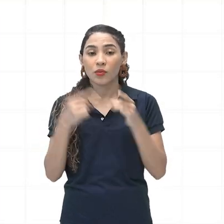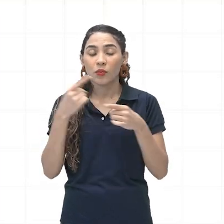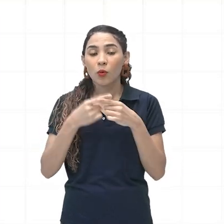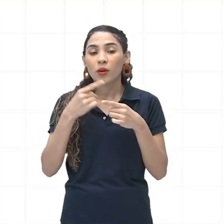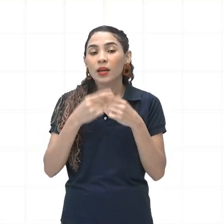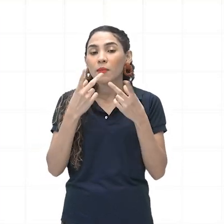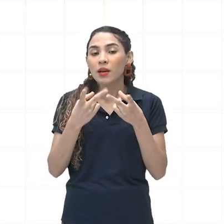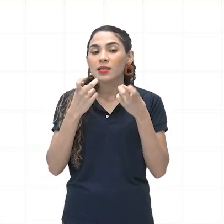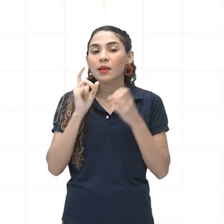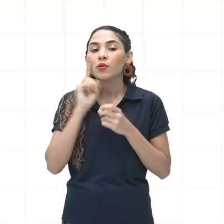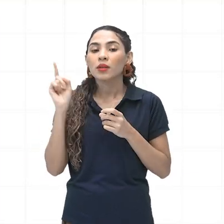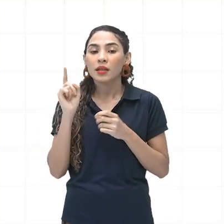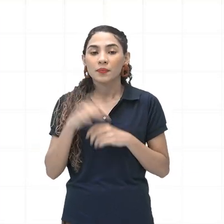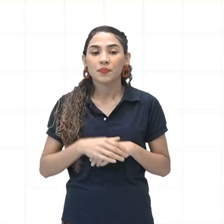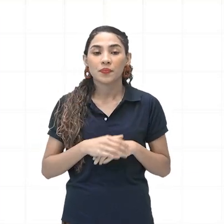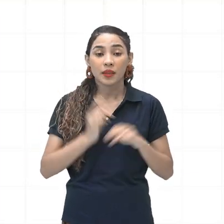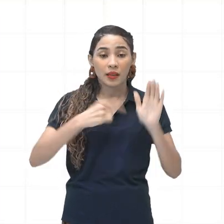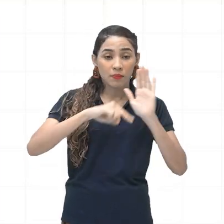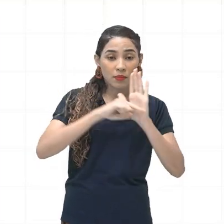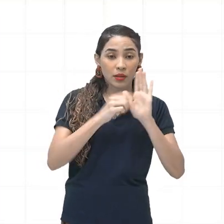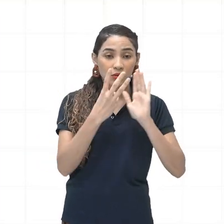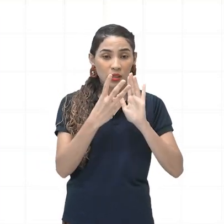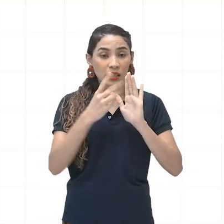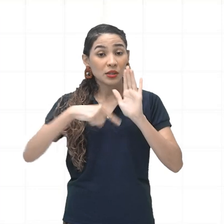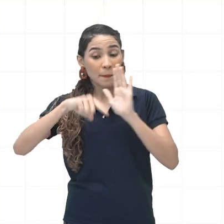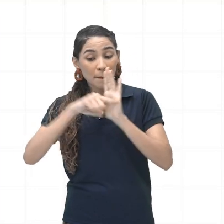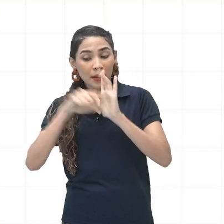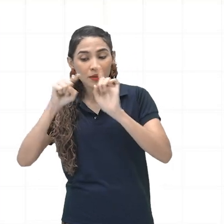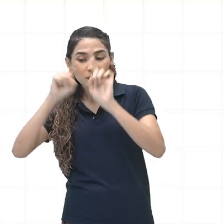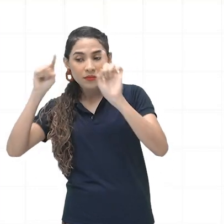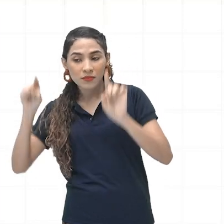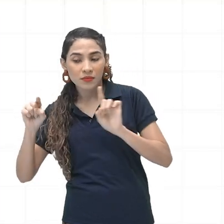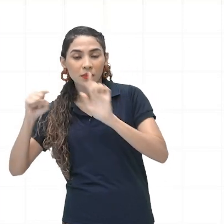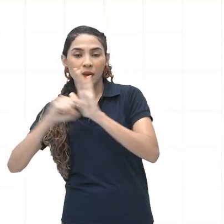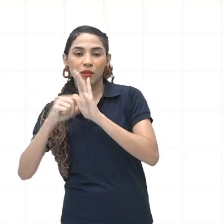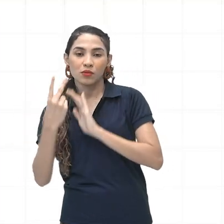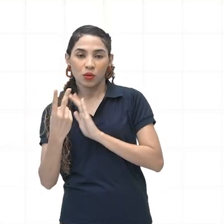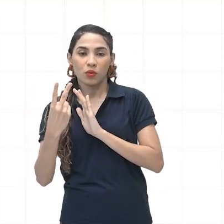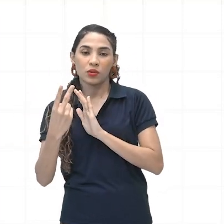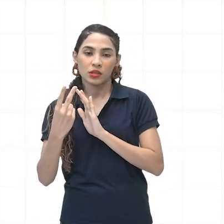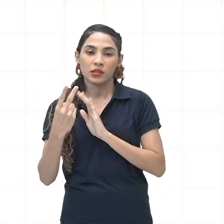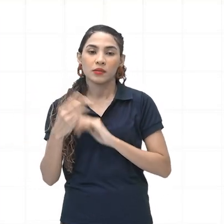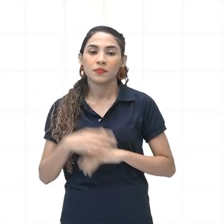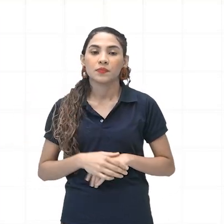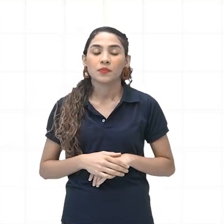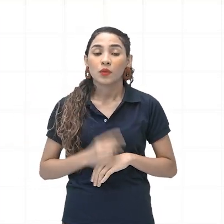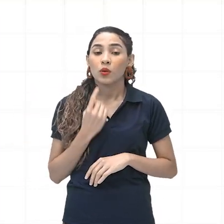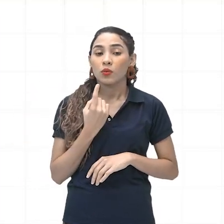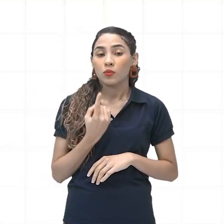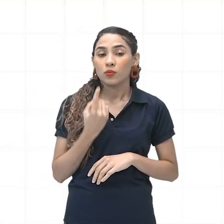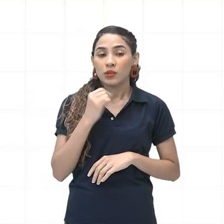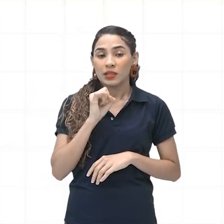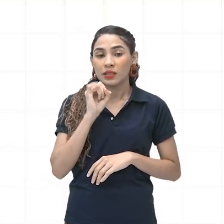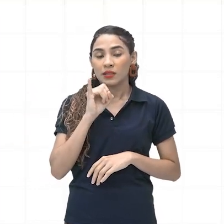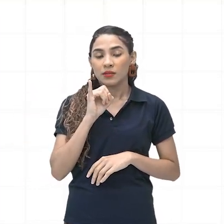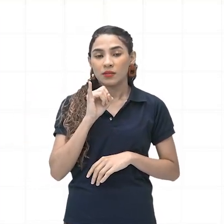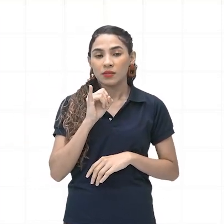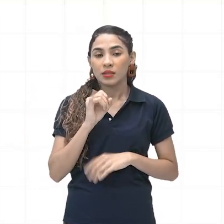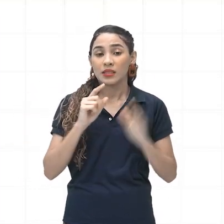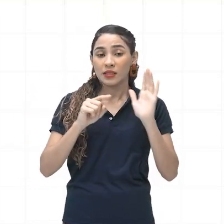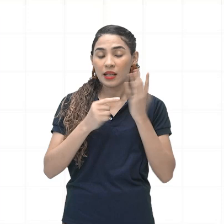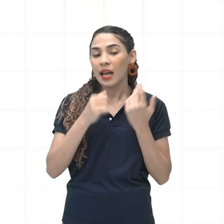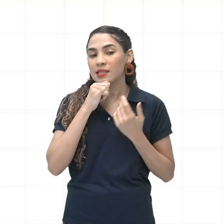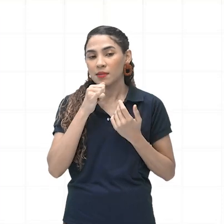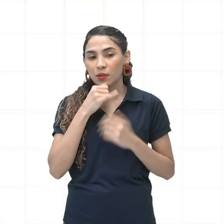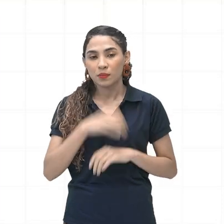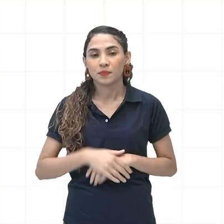está vendo 2 sinais negativos, mas é isso mesmo, porque um sinal negativo, esse